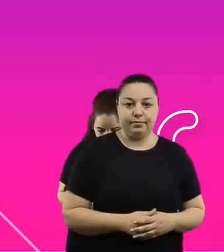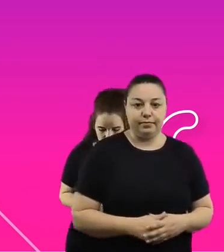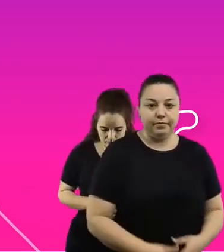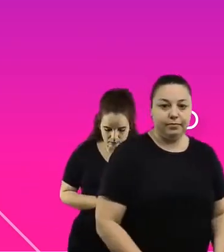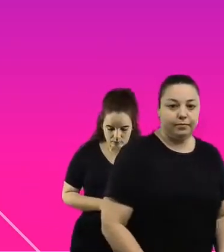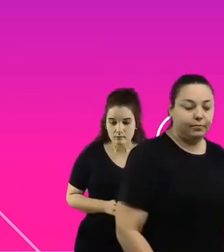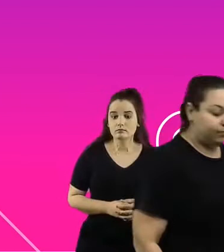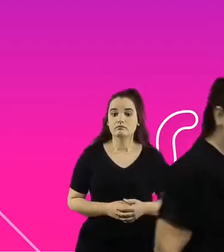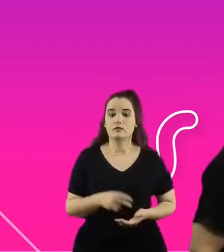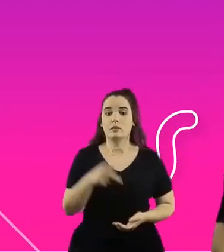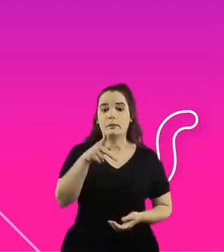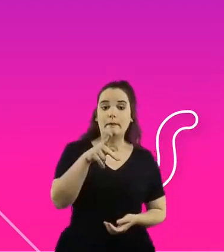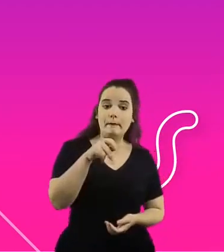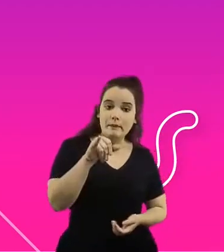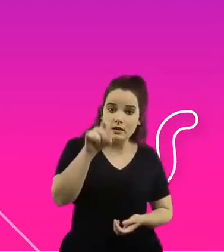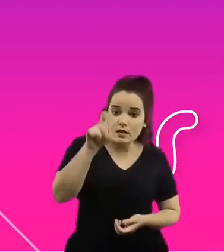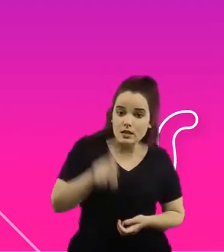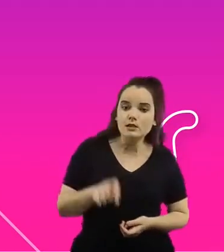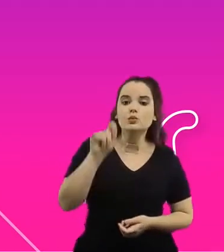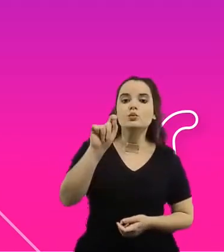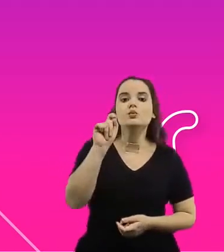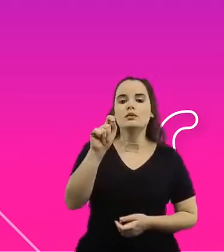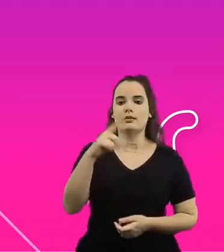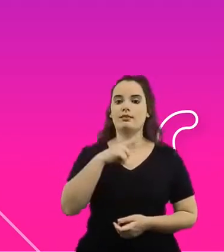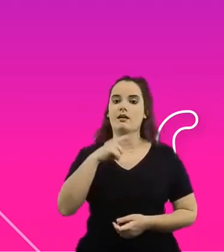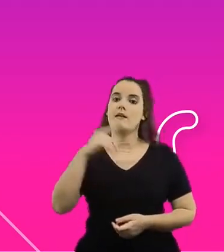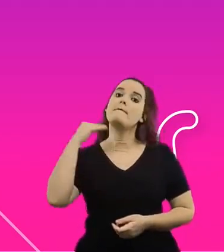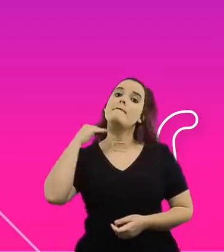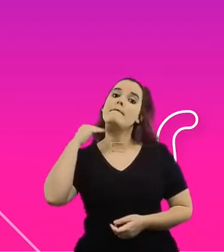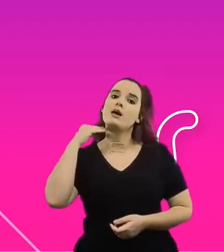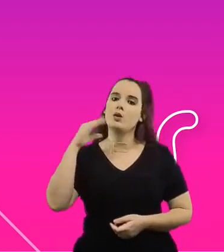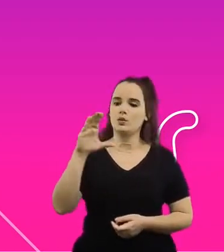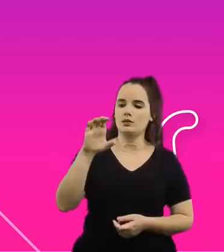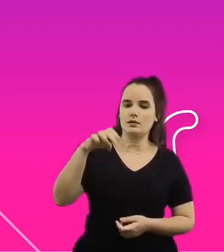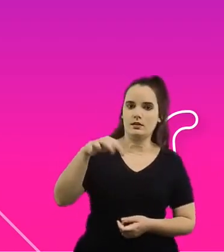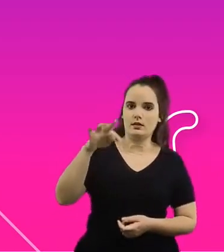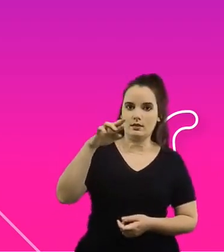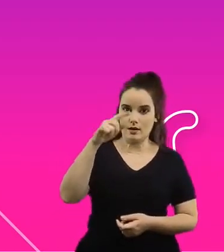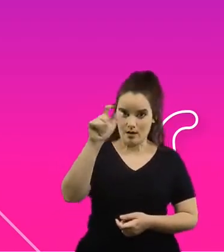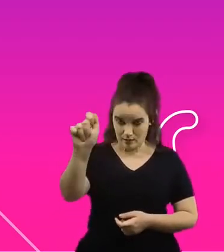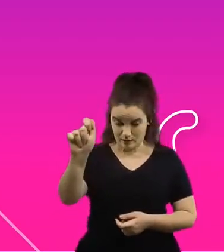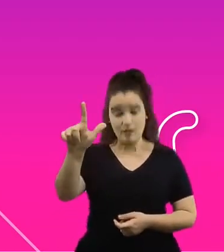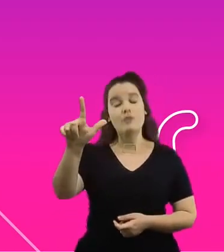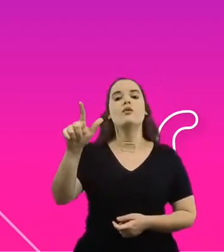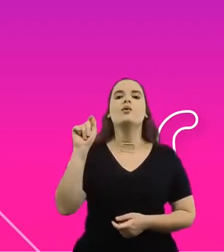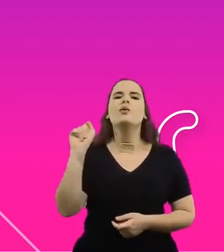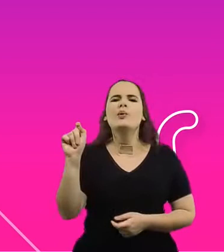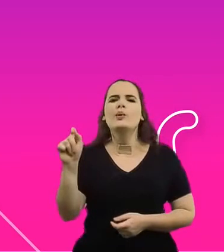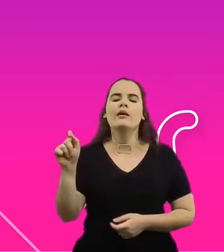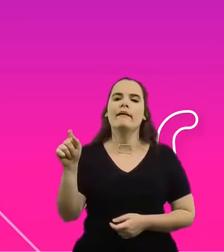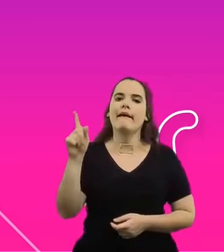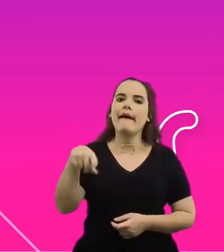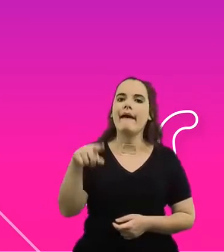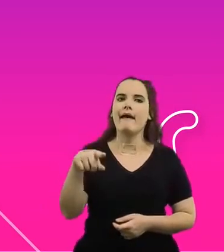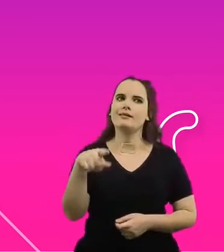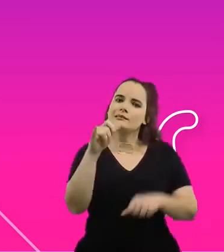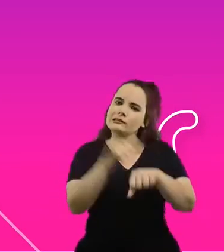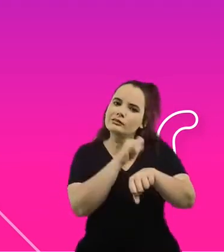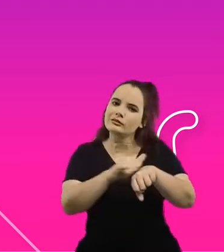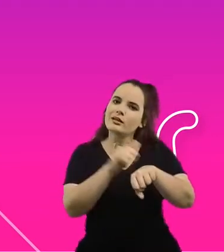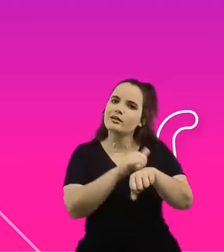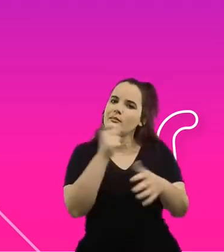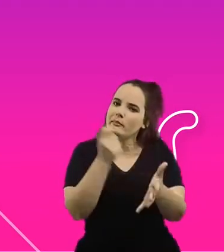com o Banco Central. Então, várias instituições financeiras, aplicativos de pagamento, etc., vão começar